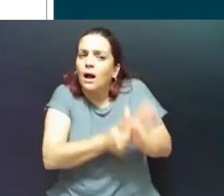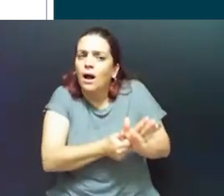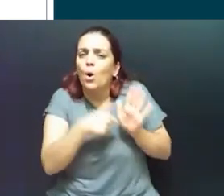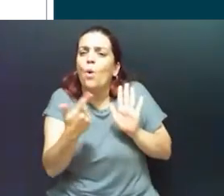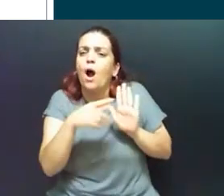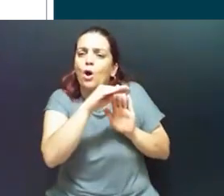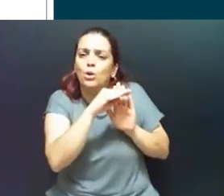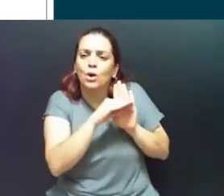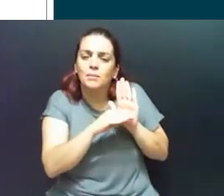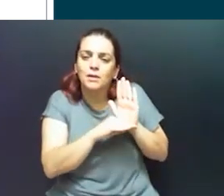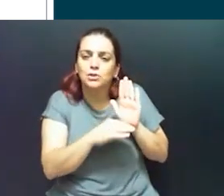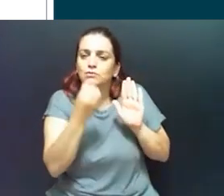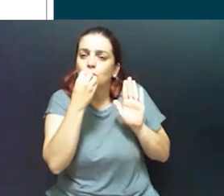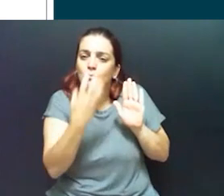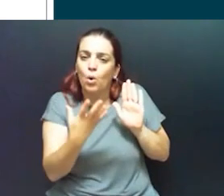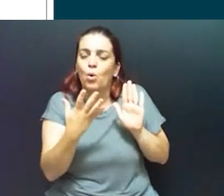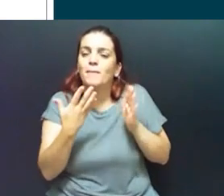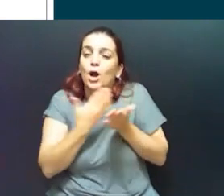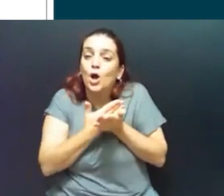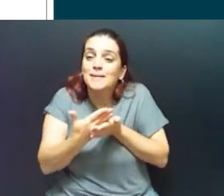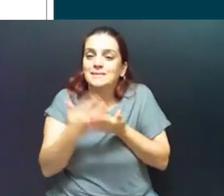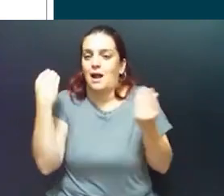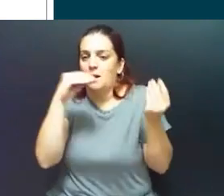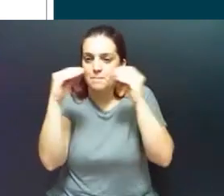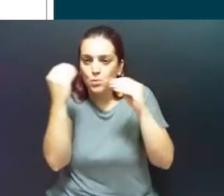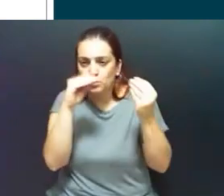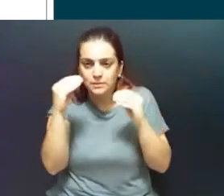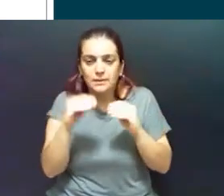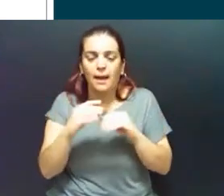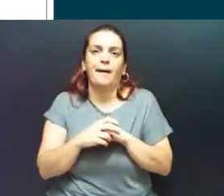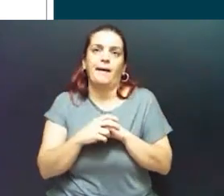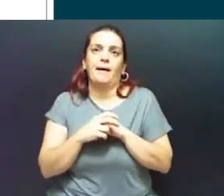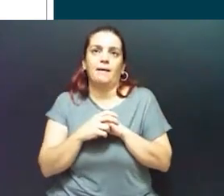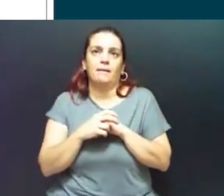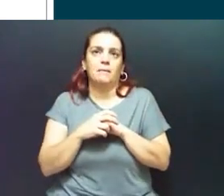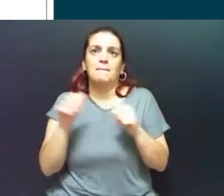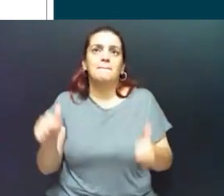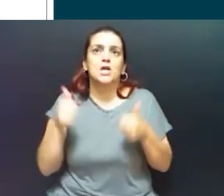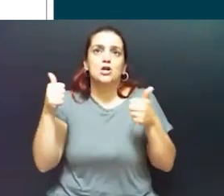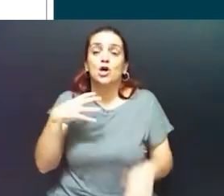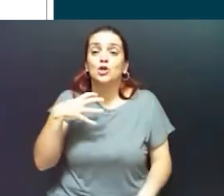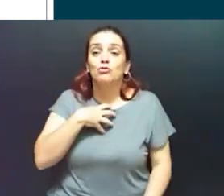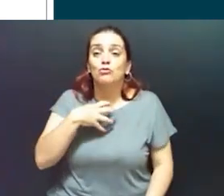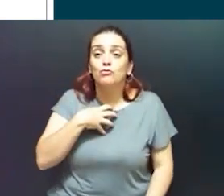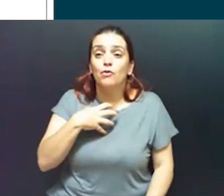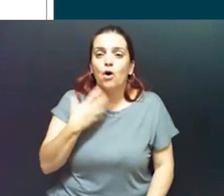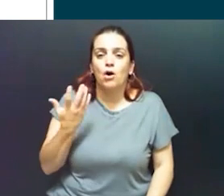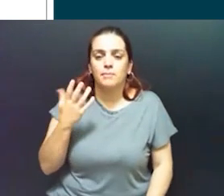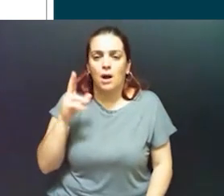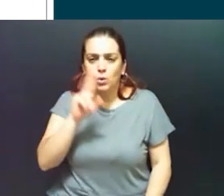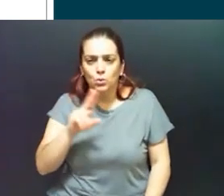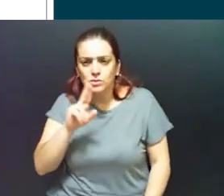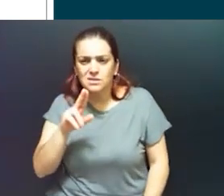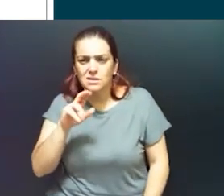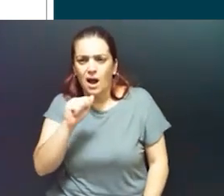para começar a montar, qual é a melhor forma de lidar com as aplicações e quais são as